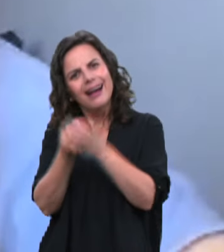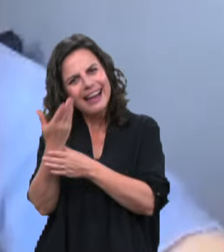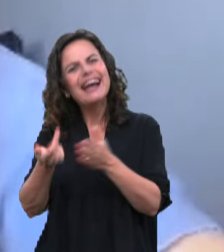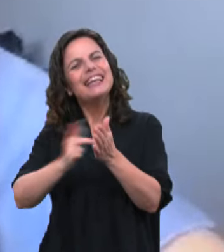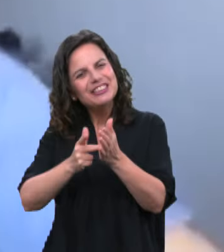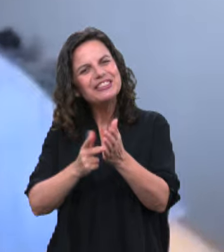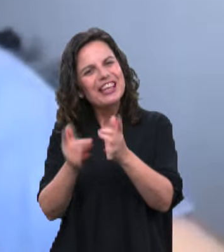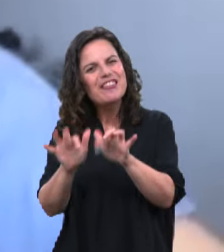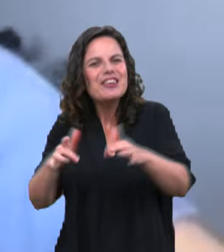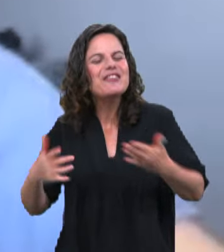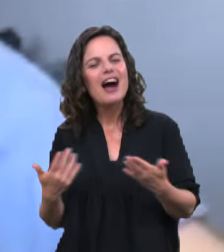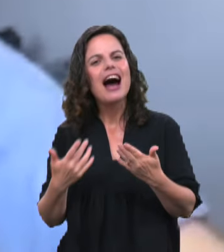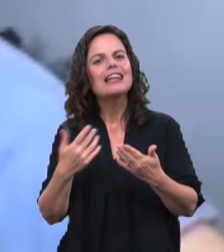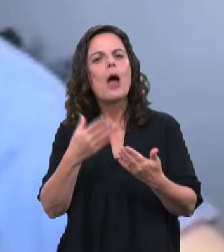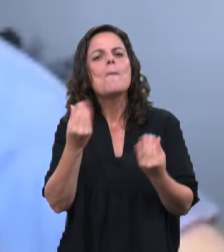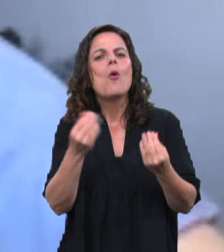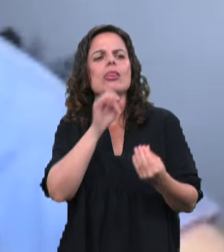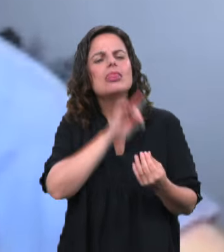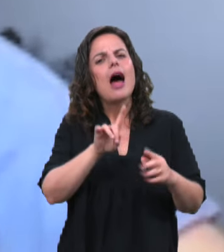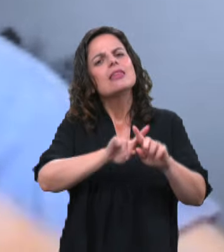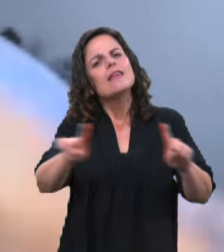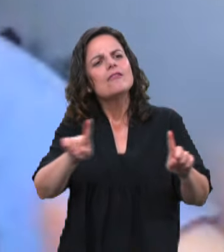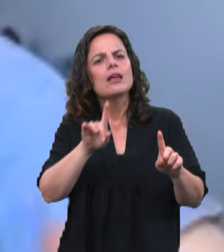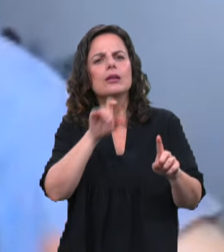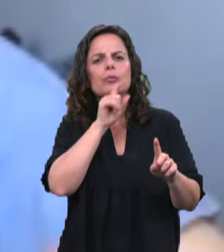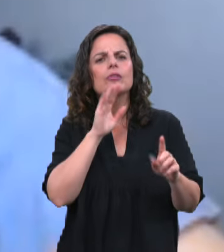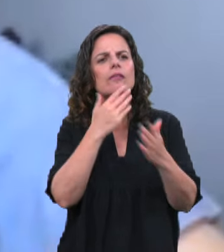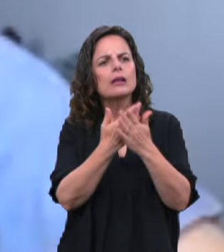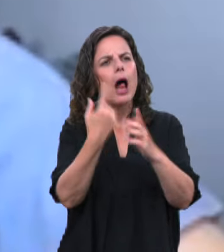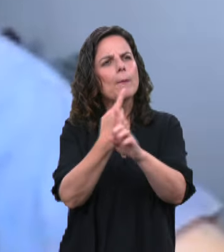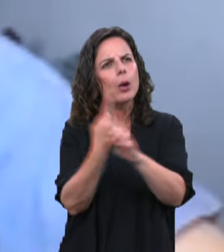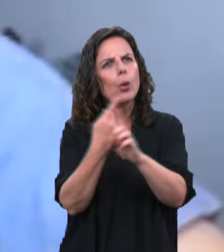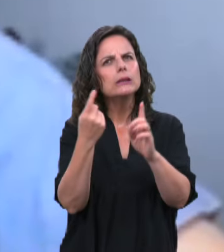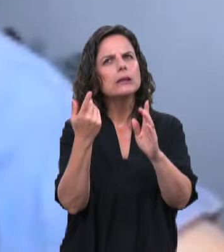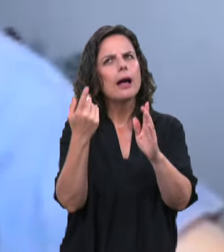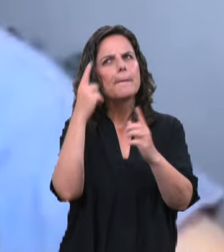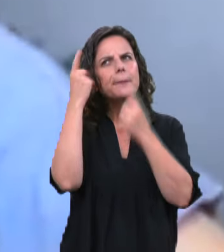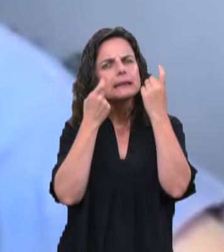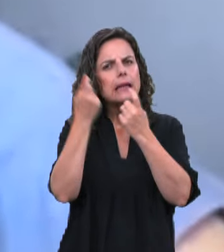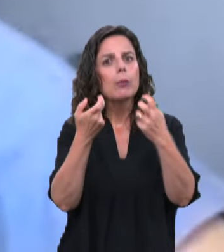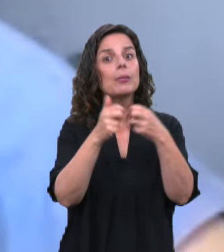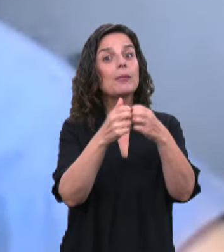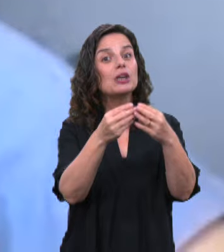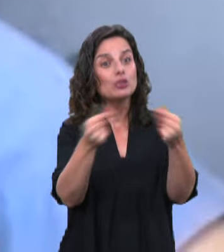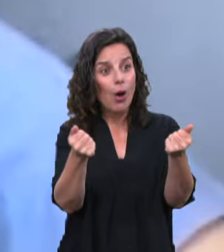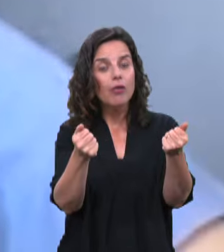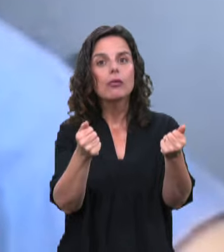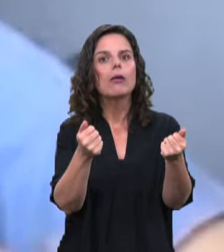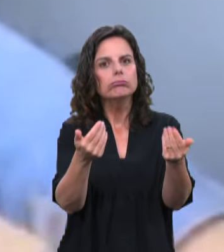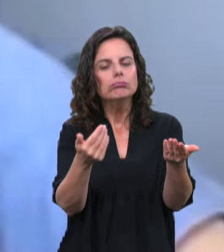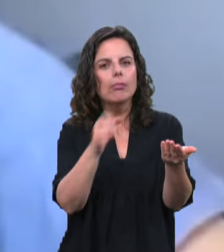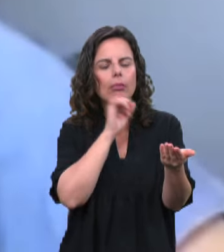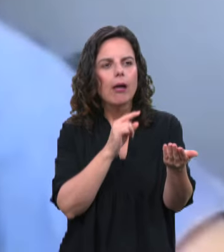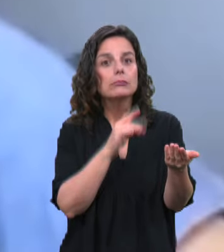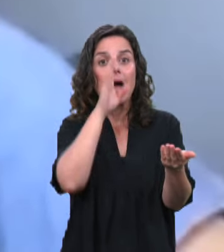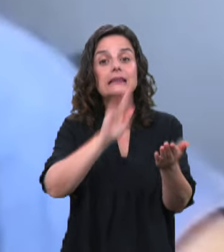criatividade em engenharia informática. Há tantas formas diferentes de programar algo para resolver um problema. Se